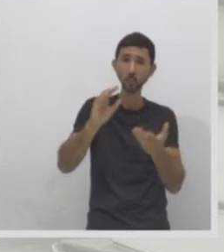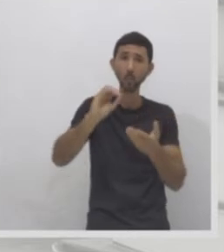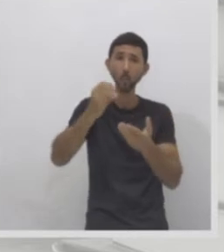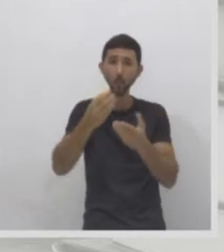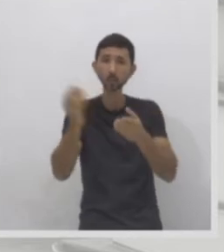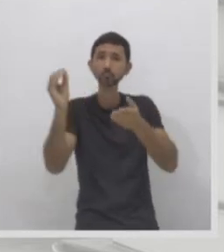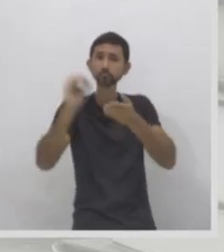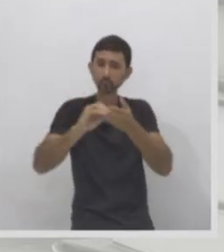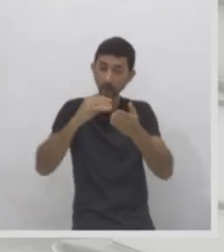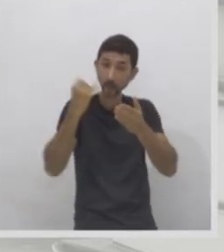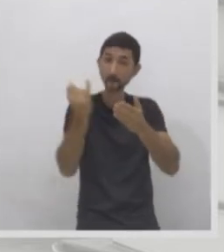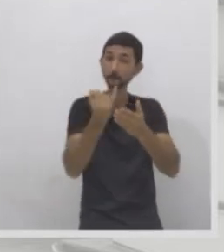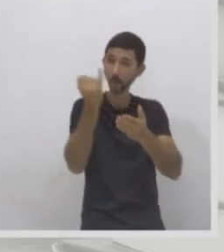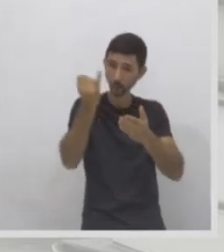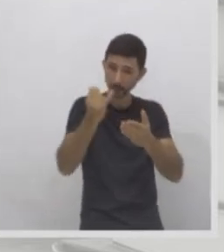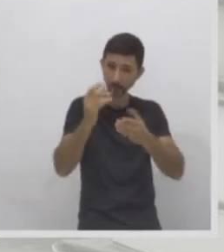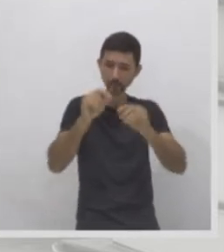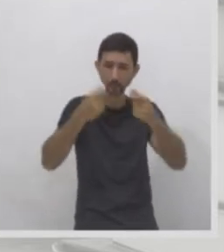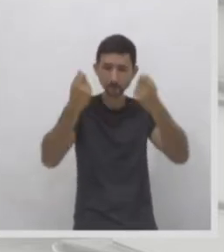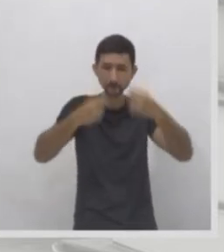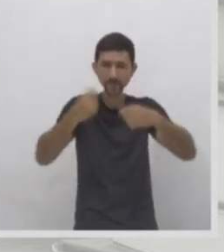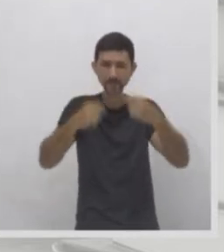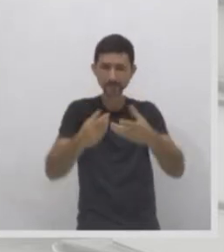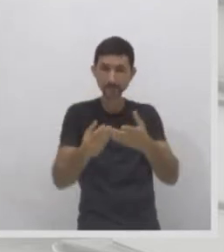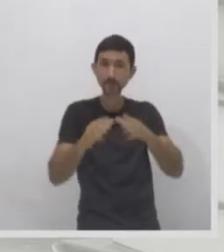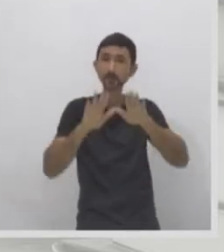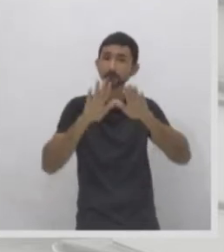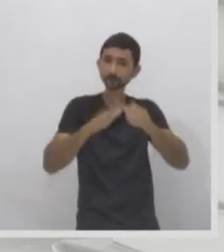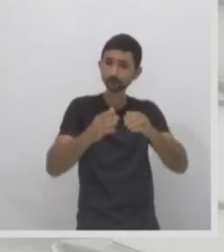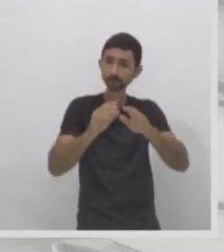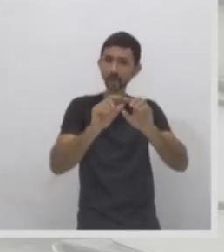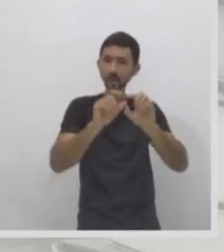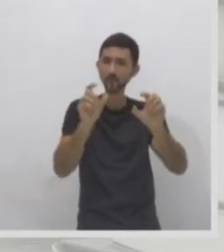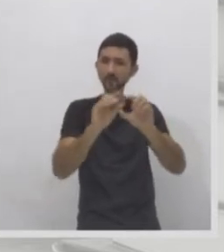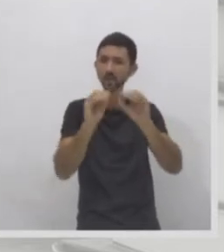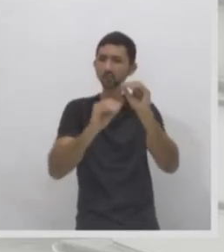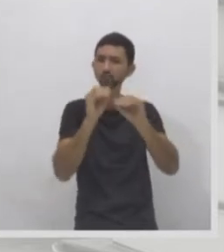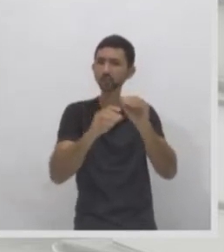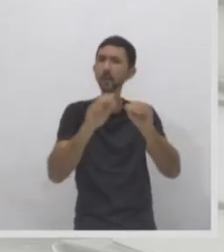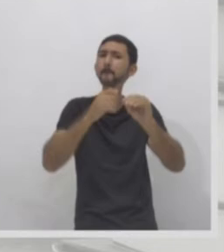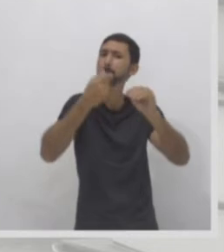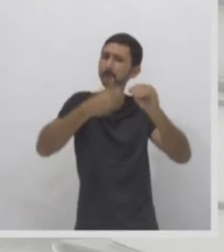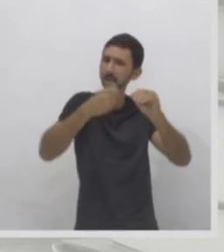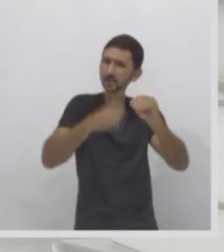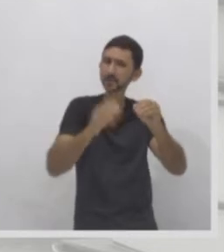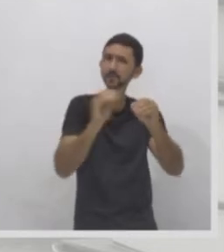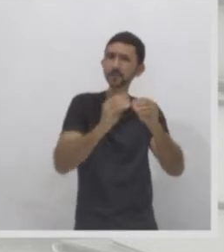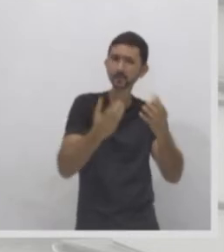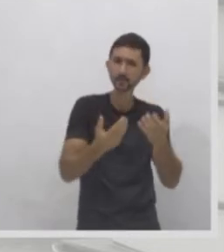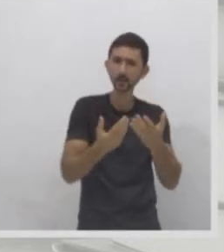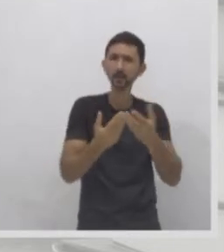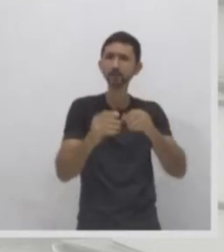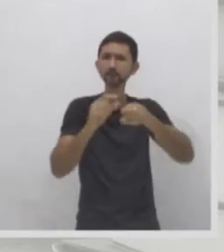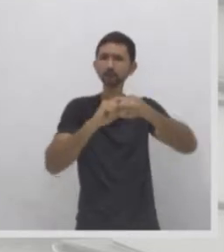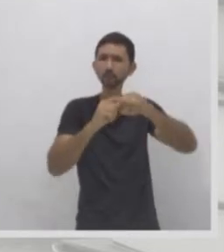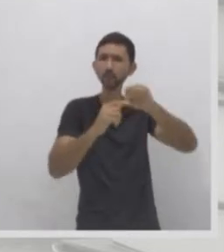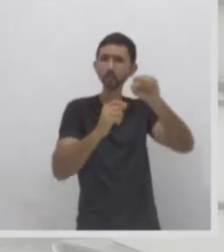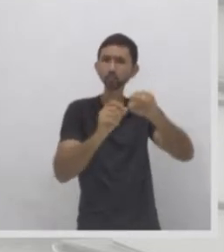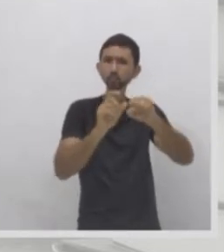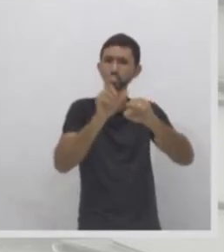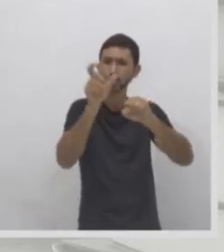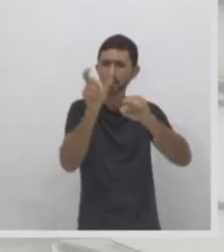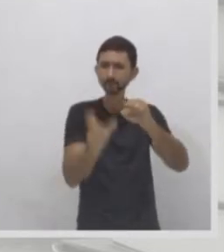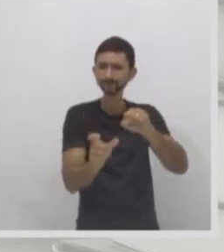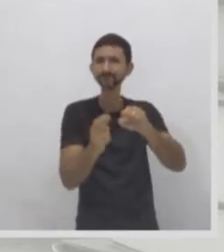da oração. São aqueles que precisam estar lá, como é o caso do sujeito, que nem sempre aparece, mas